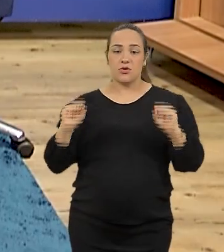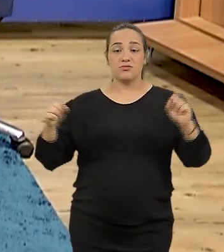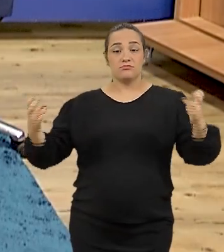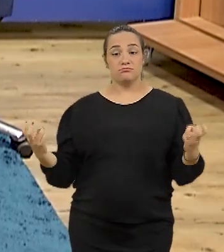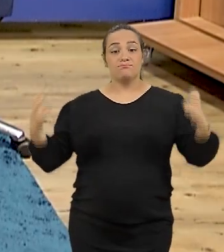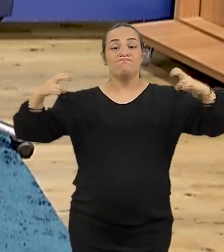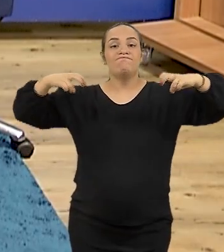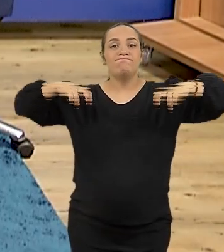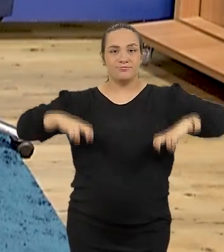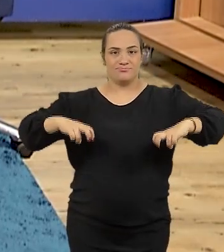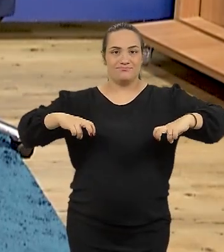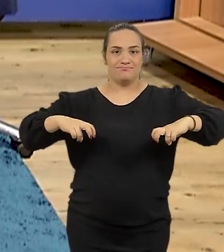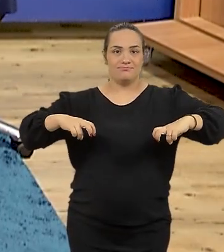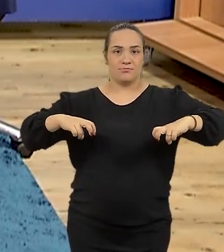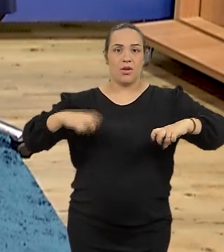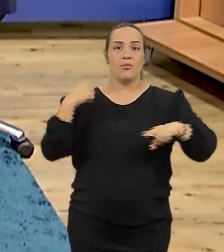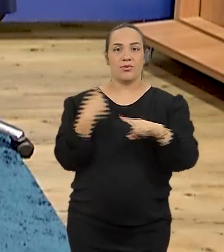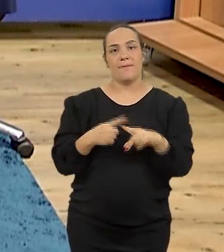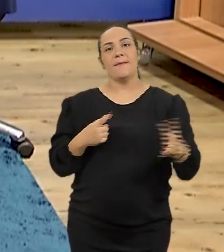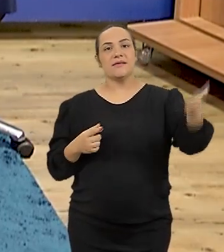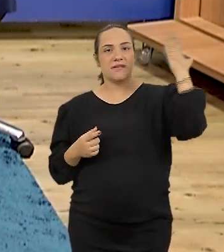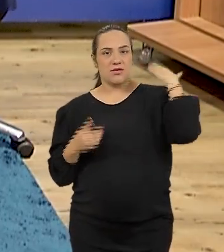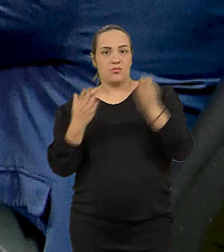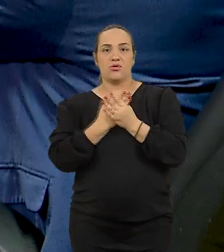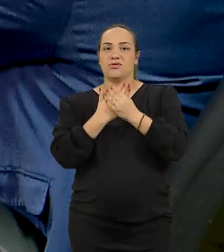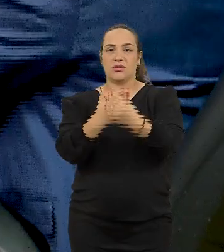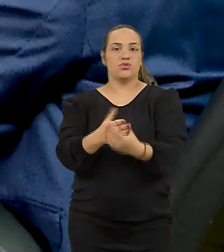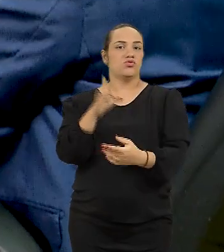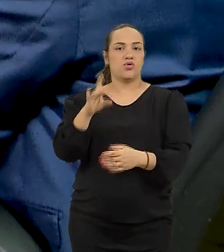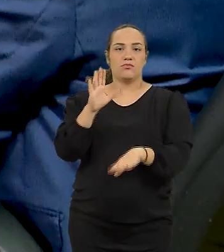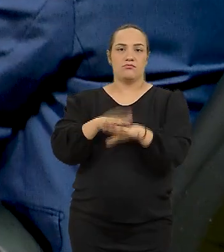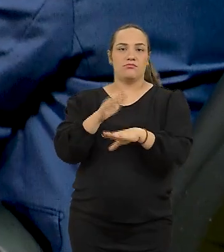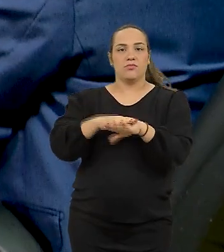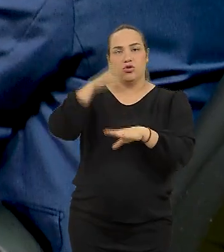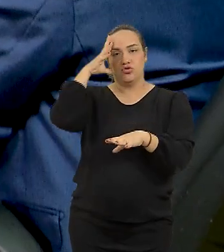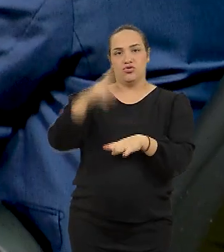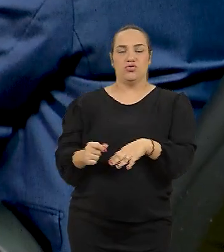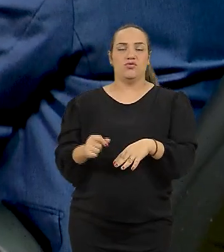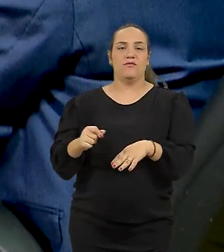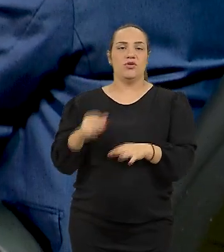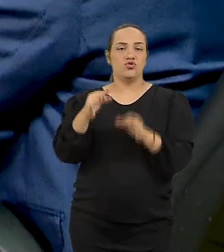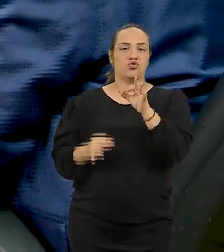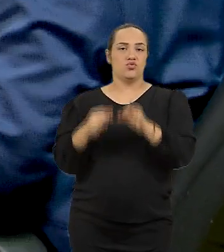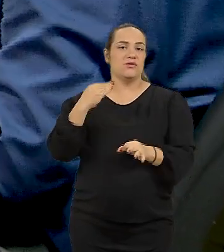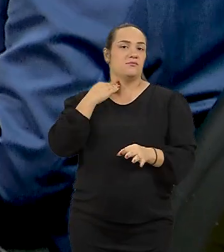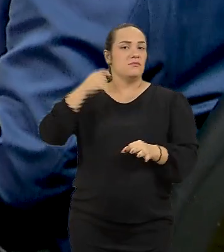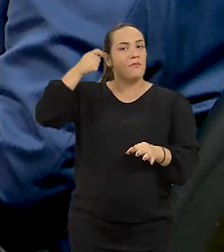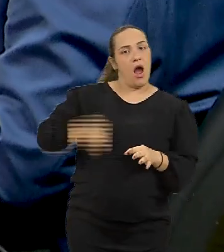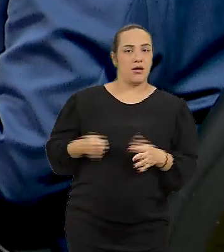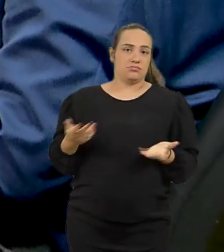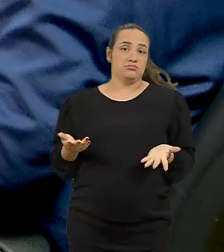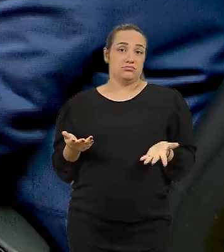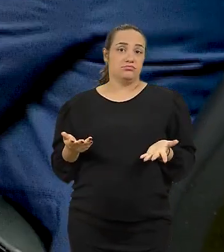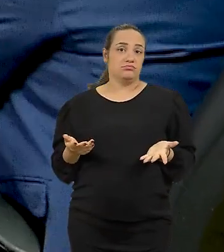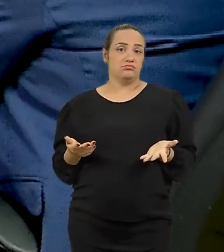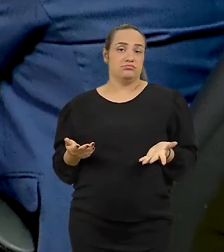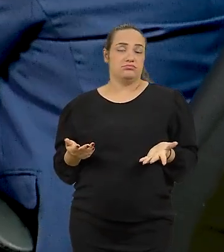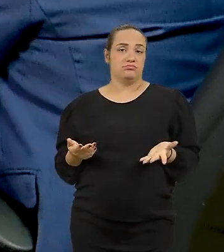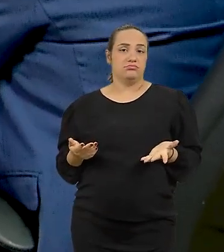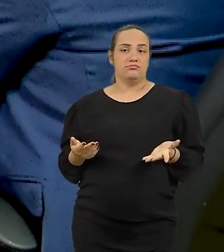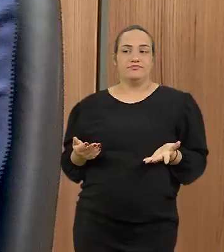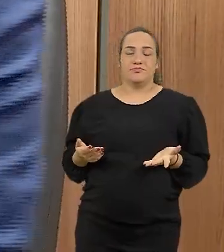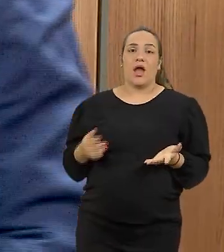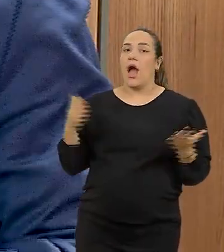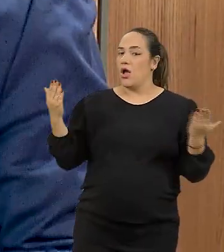negociação, por exemplo. Então, o processo, que era um processo público, em toda a sua extensão, tanto que há muitas